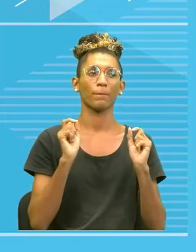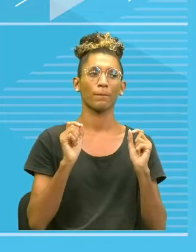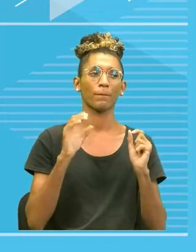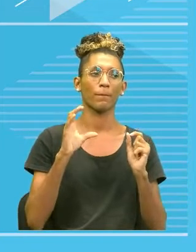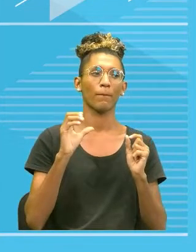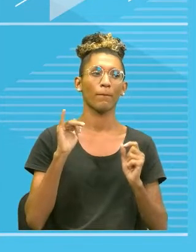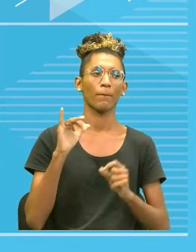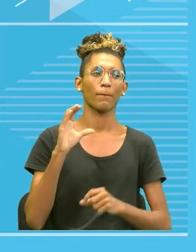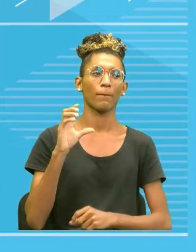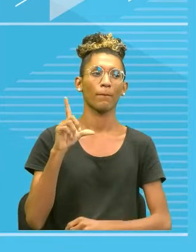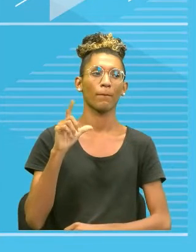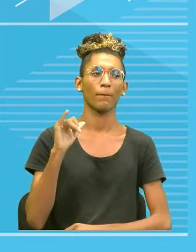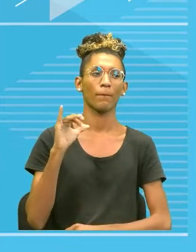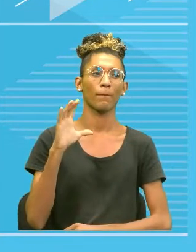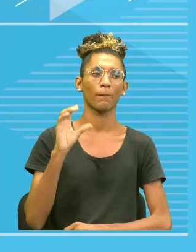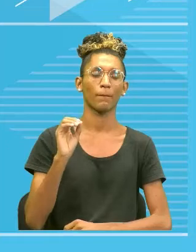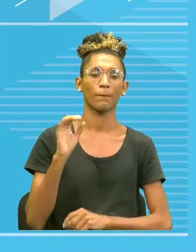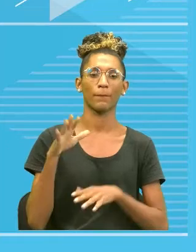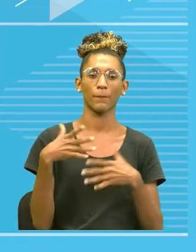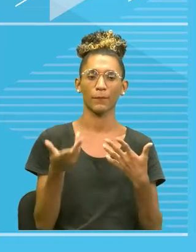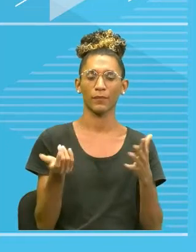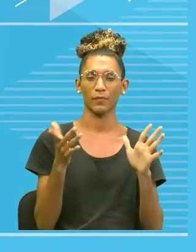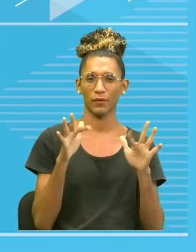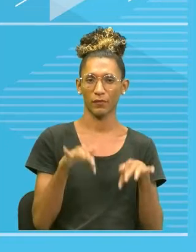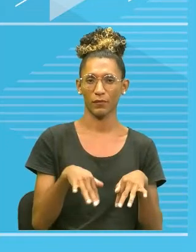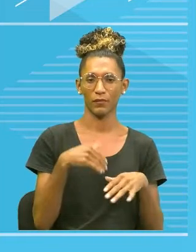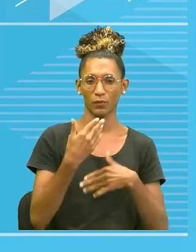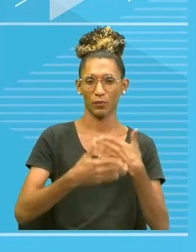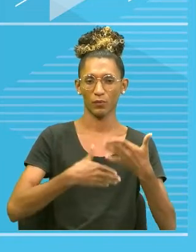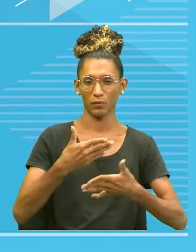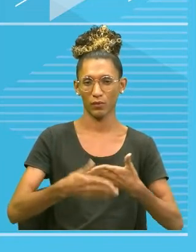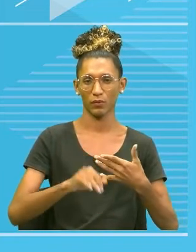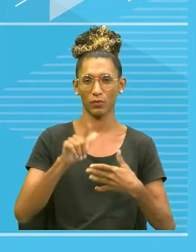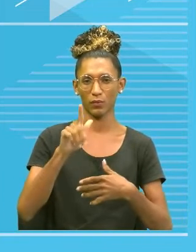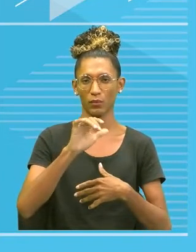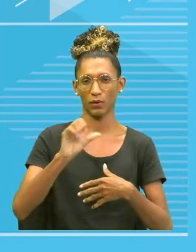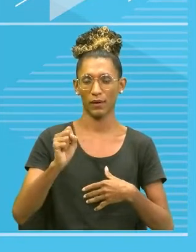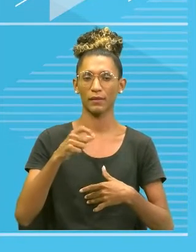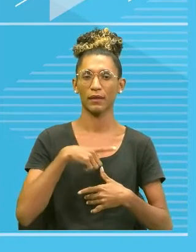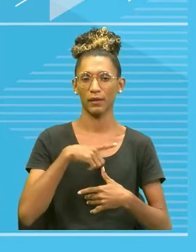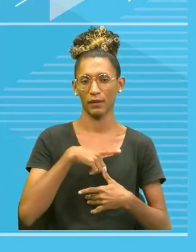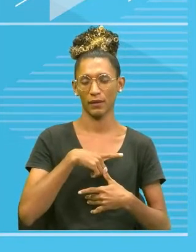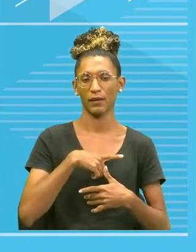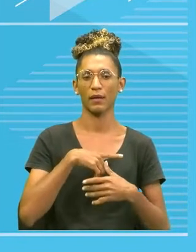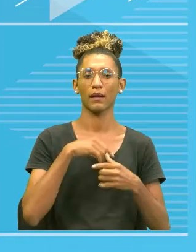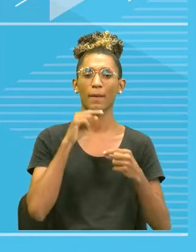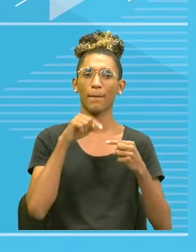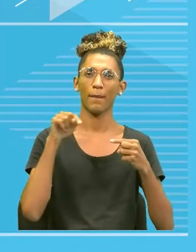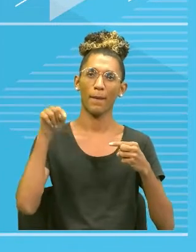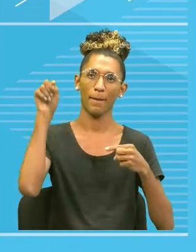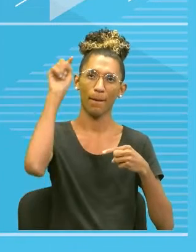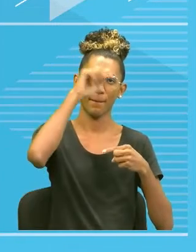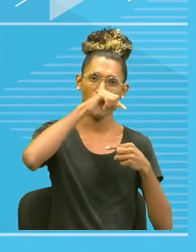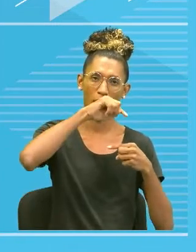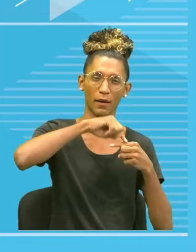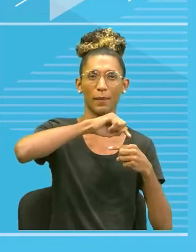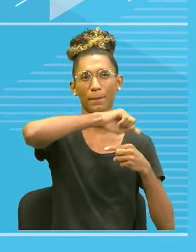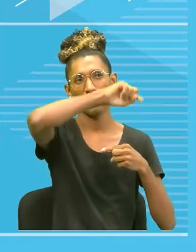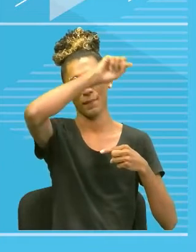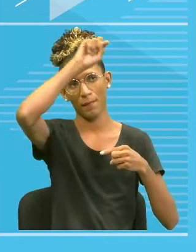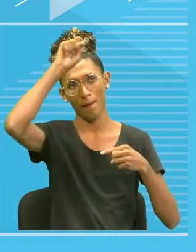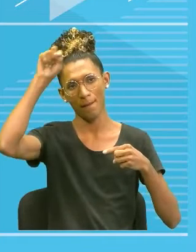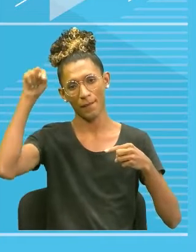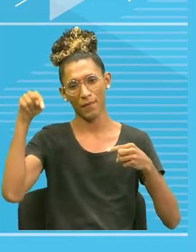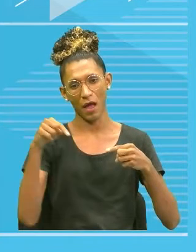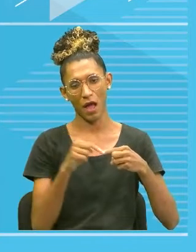Ao final do processo, o gás completa um ciclo. A, B, C, D, A de novo. Ele volta ao ponto de partida,